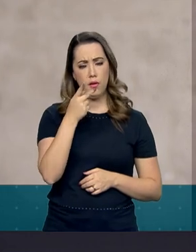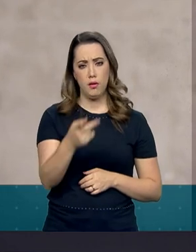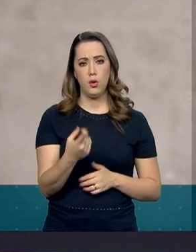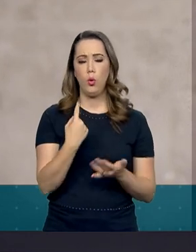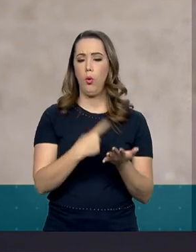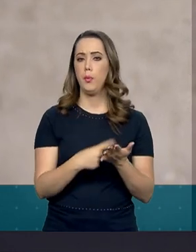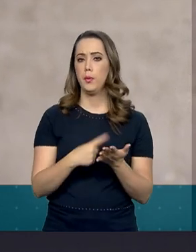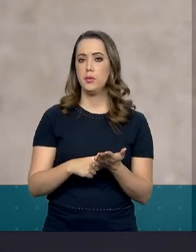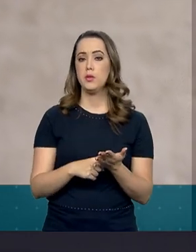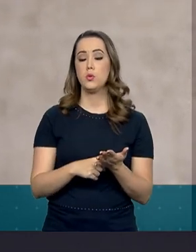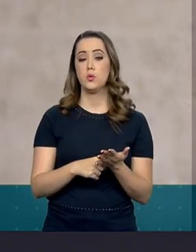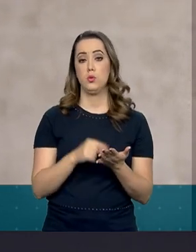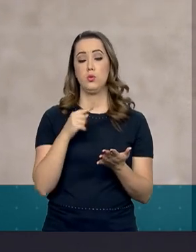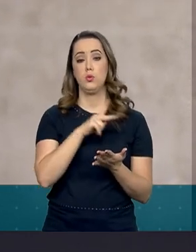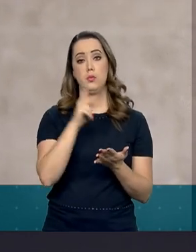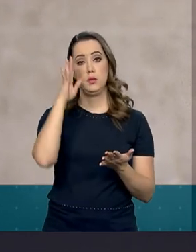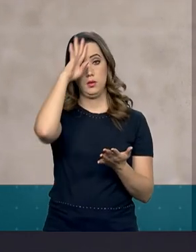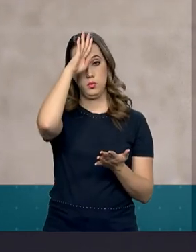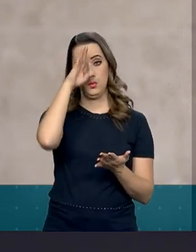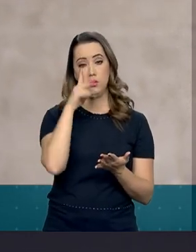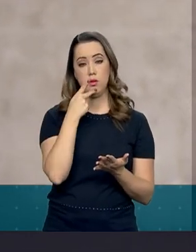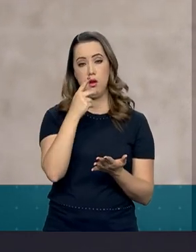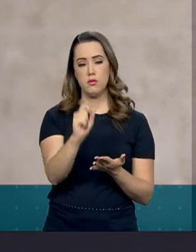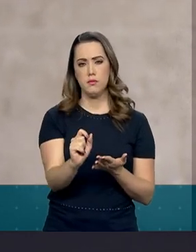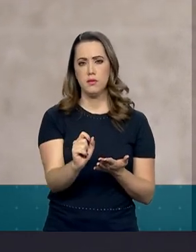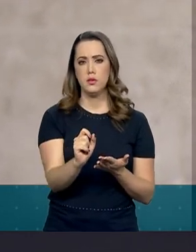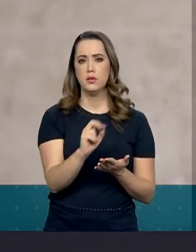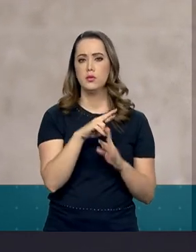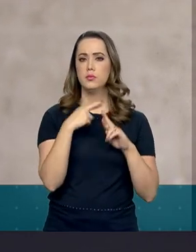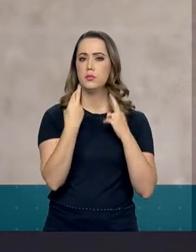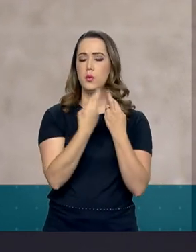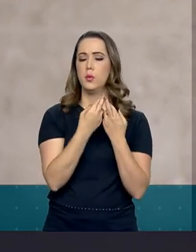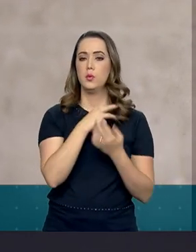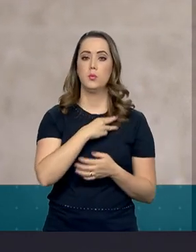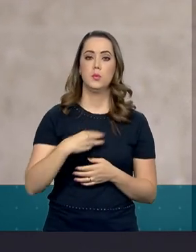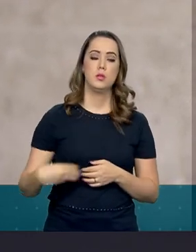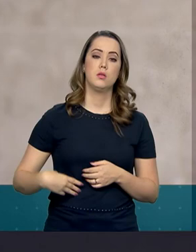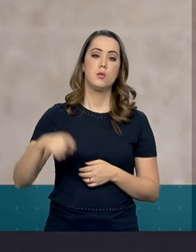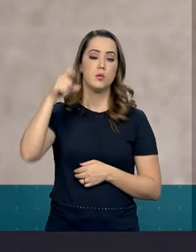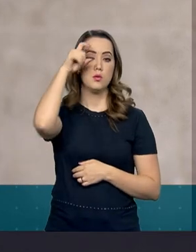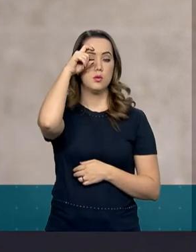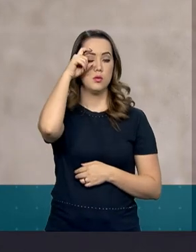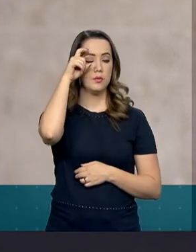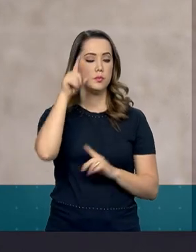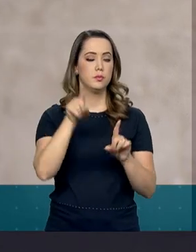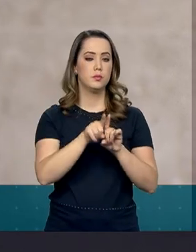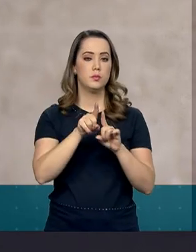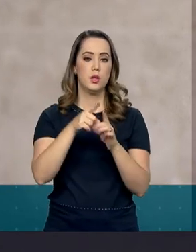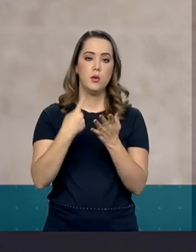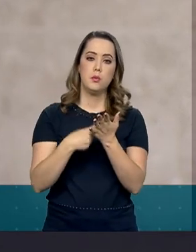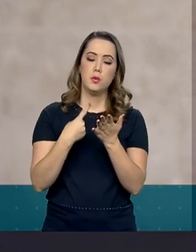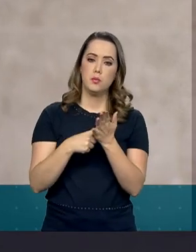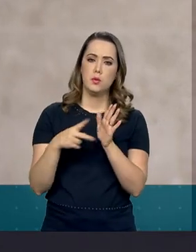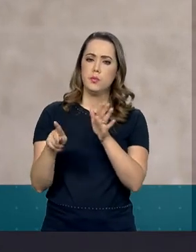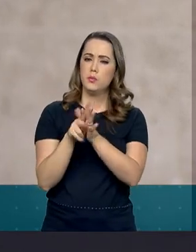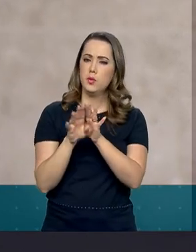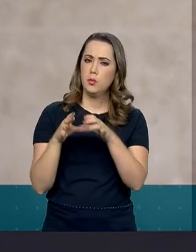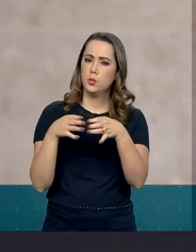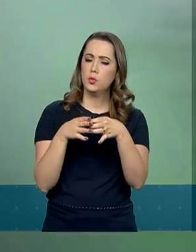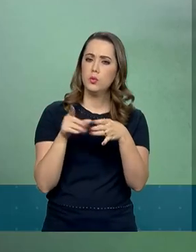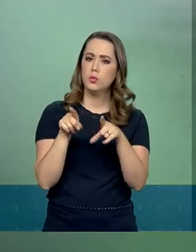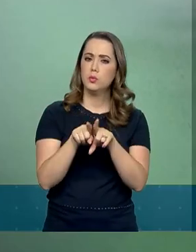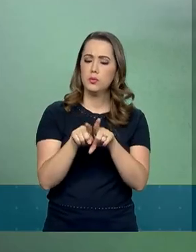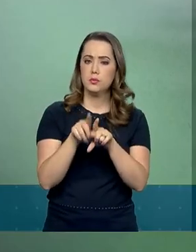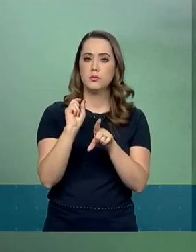agenda presidencial sobre o encontro com na reunião com o ministro sérgio moro que além de despachos internos relativos à pasta eles